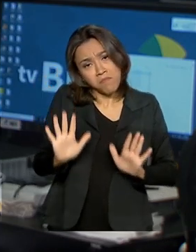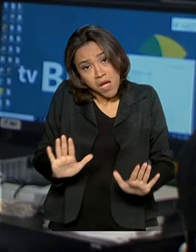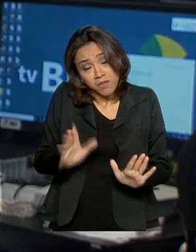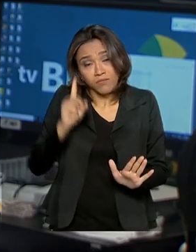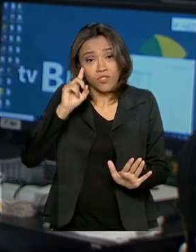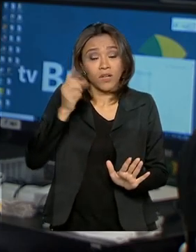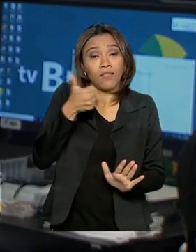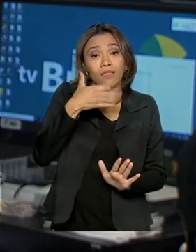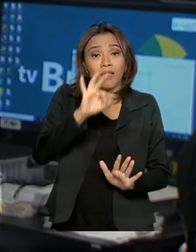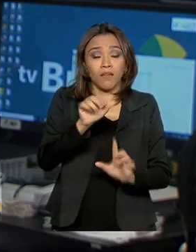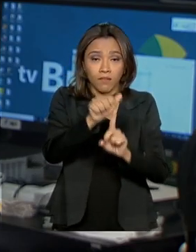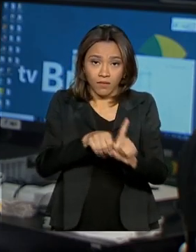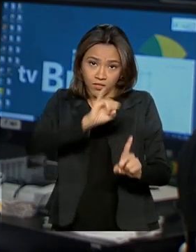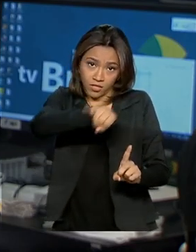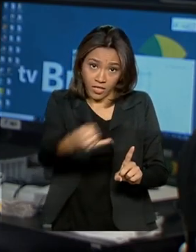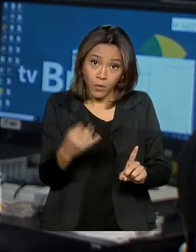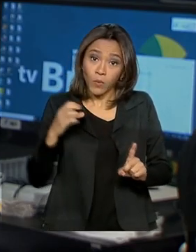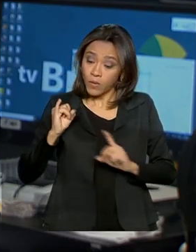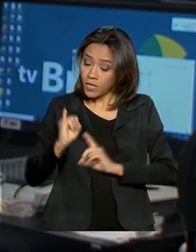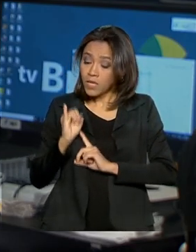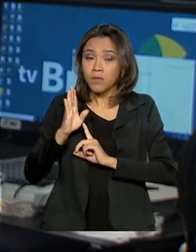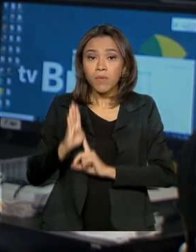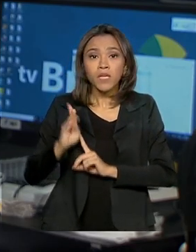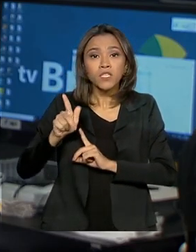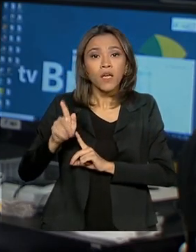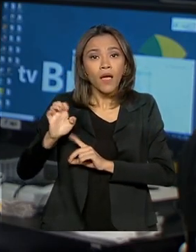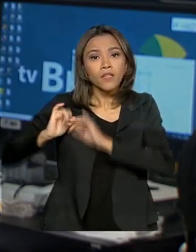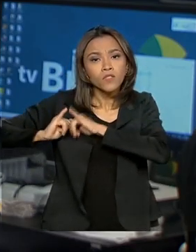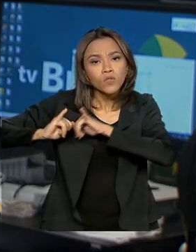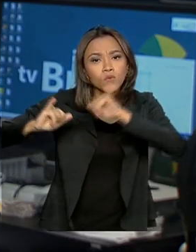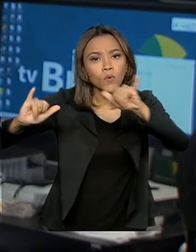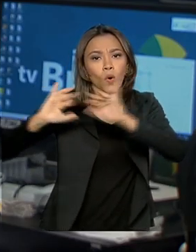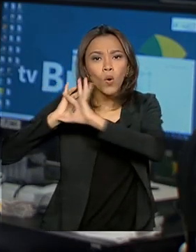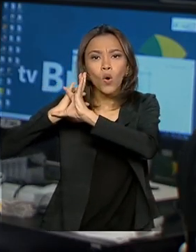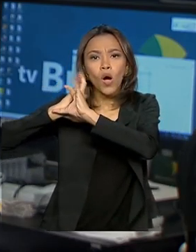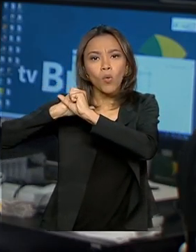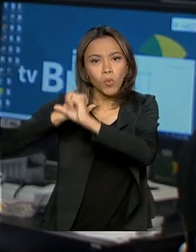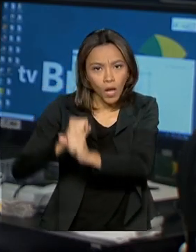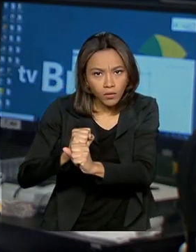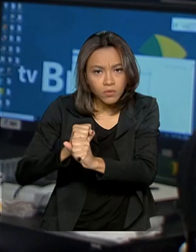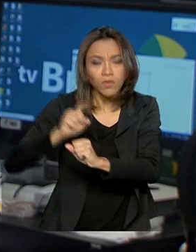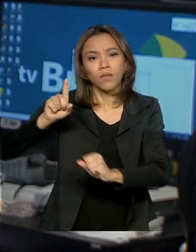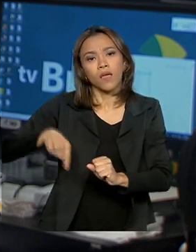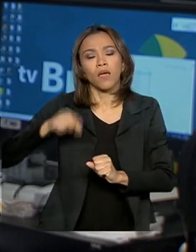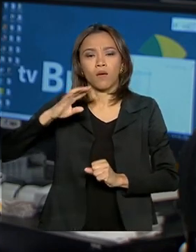de janeiro, o IBGE divulgou o índice oficial acumulado, que ficou em